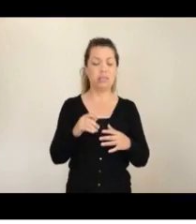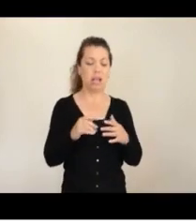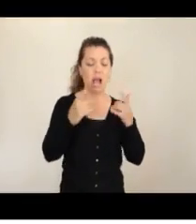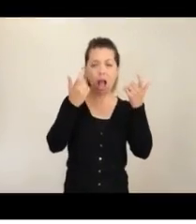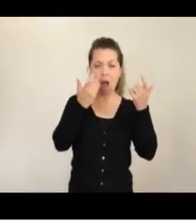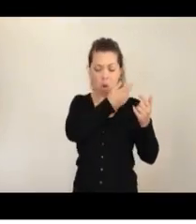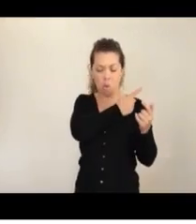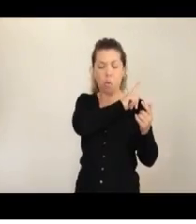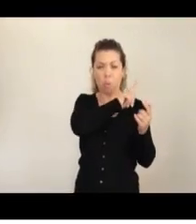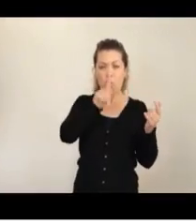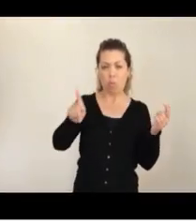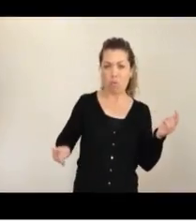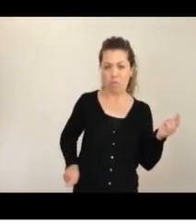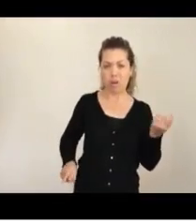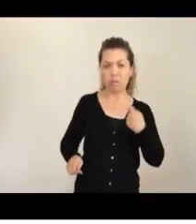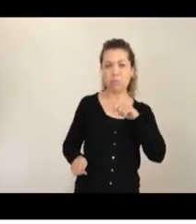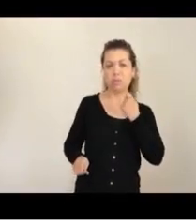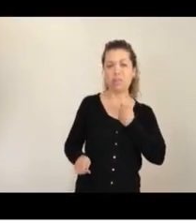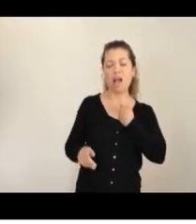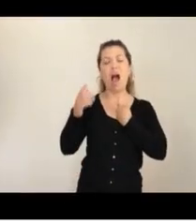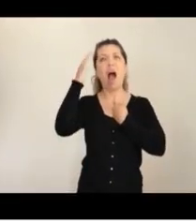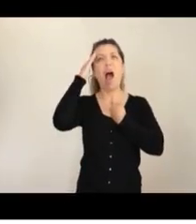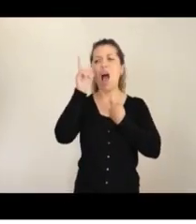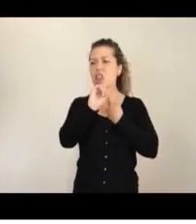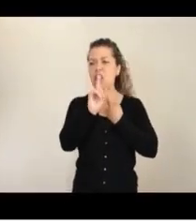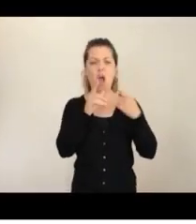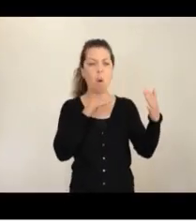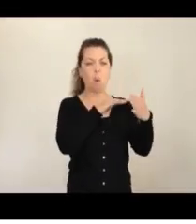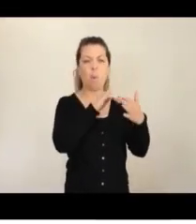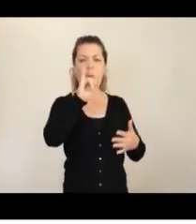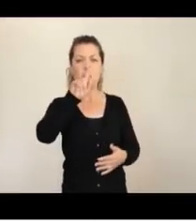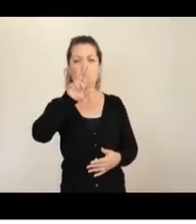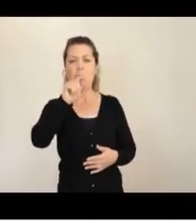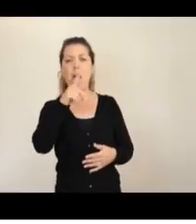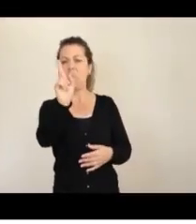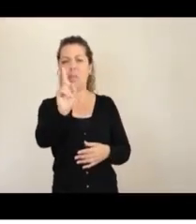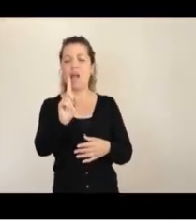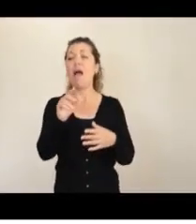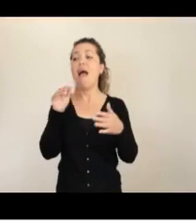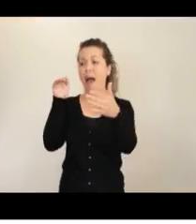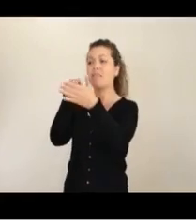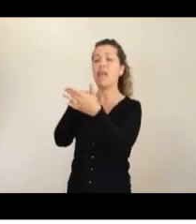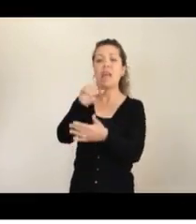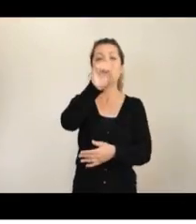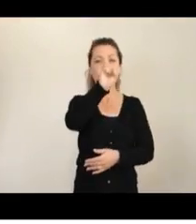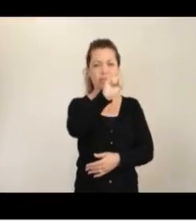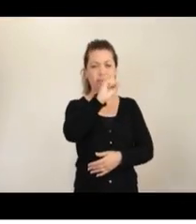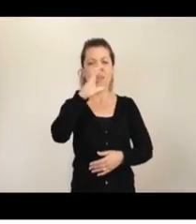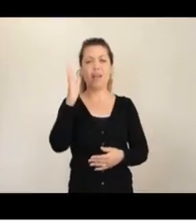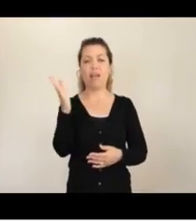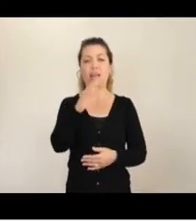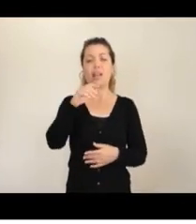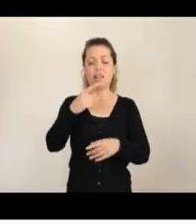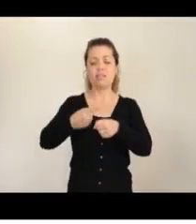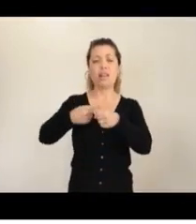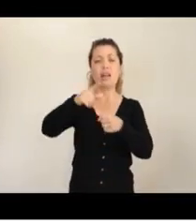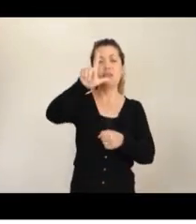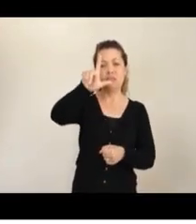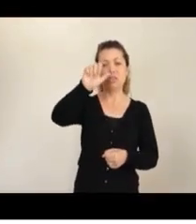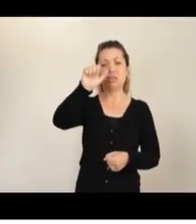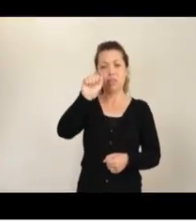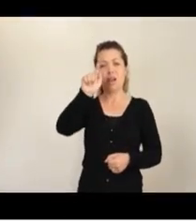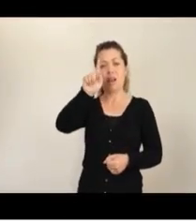na economia e na história do Brasil, o imaginário sobre a história de Iguape passa necessariamente sobre a lembrança do ouro e,